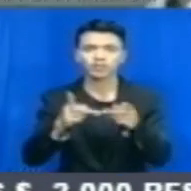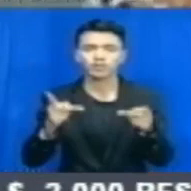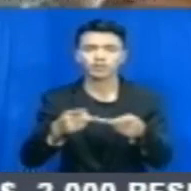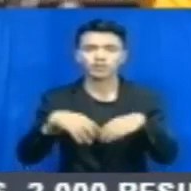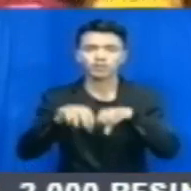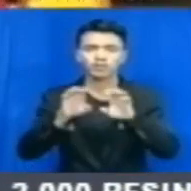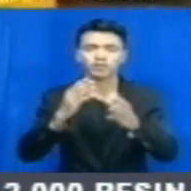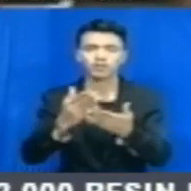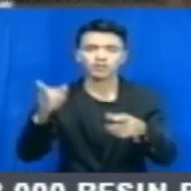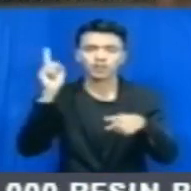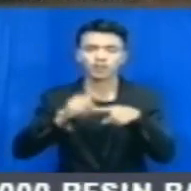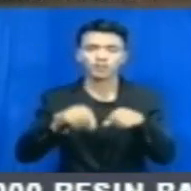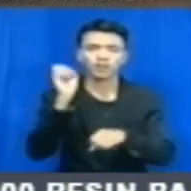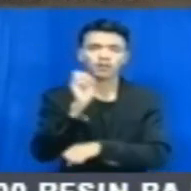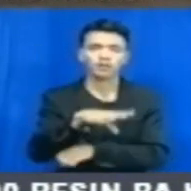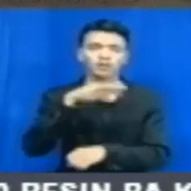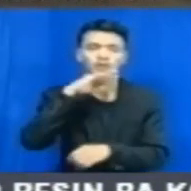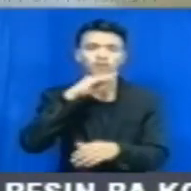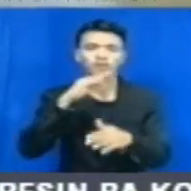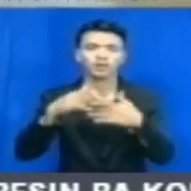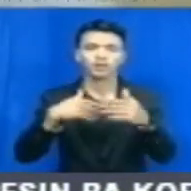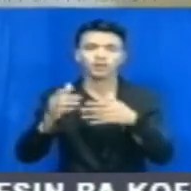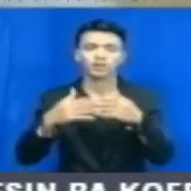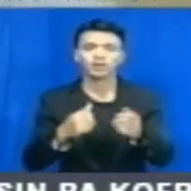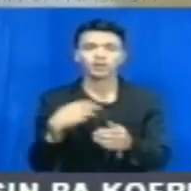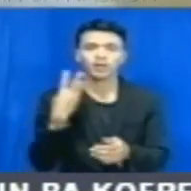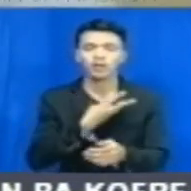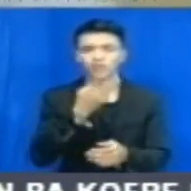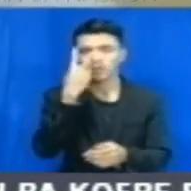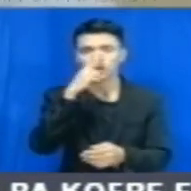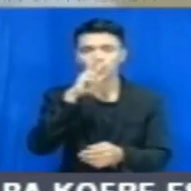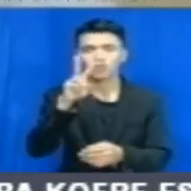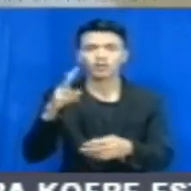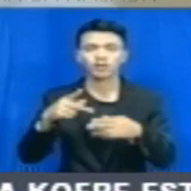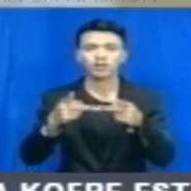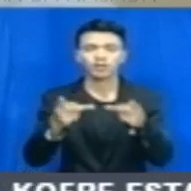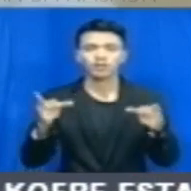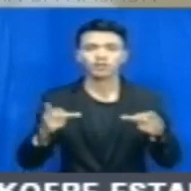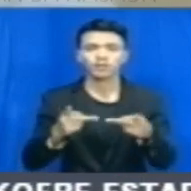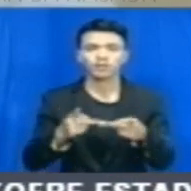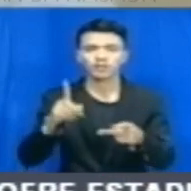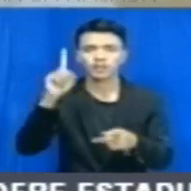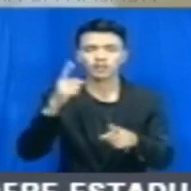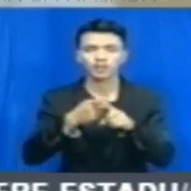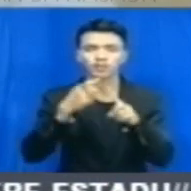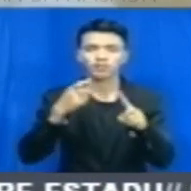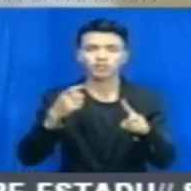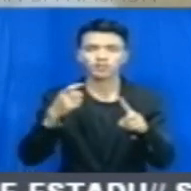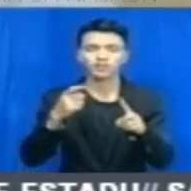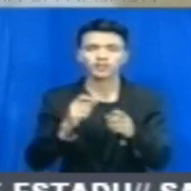san la vele sofer arbiro. Ami identifica ona fatin ida hosi